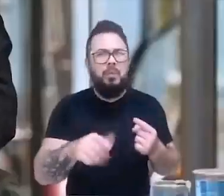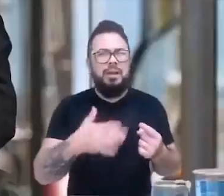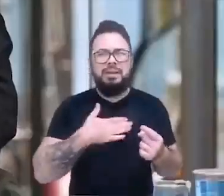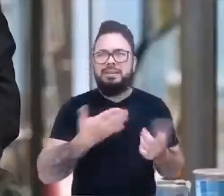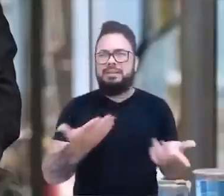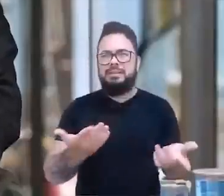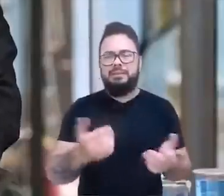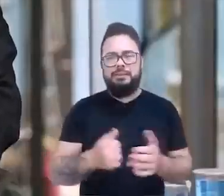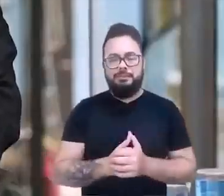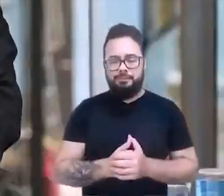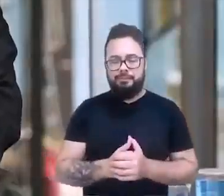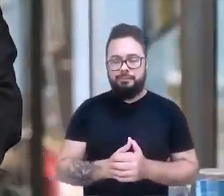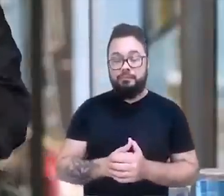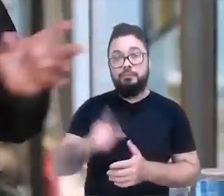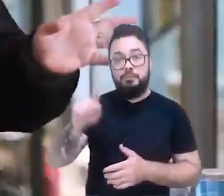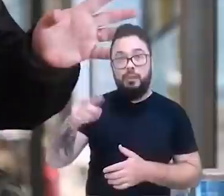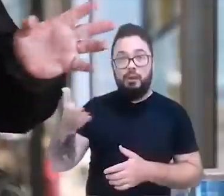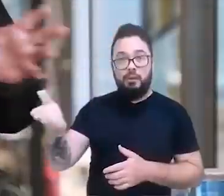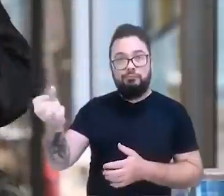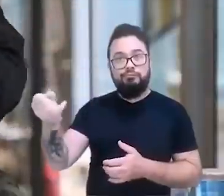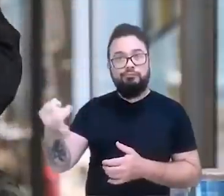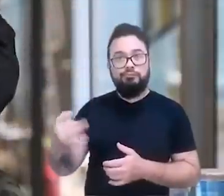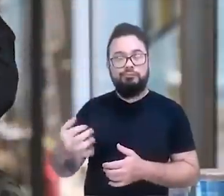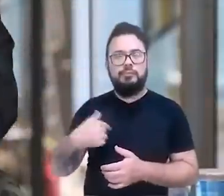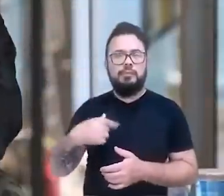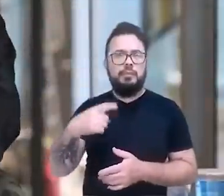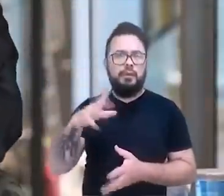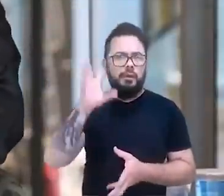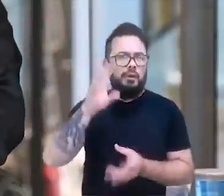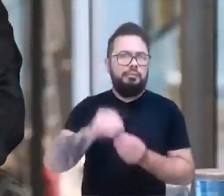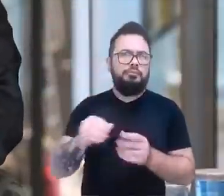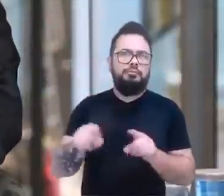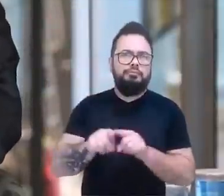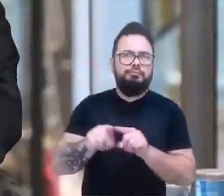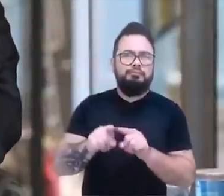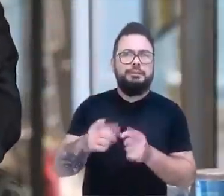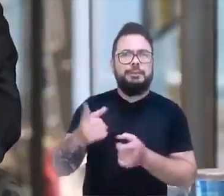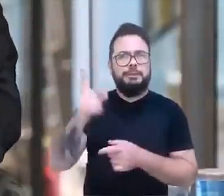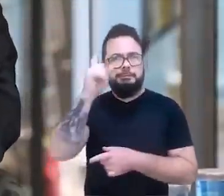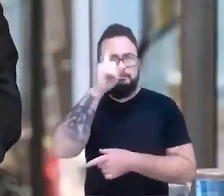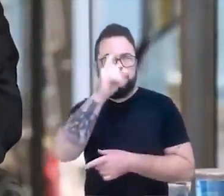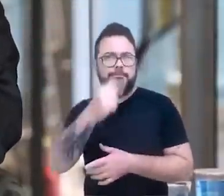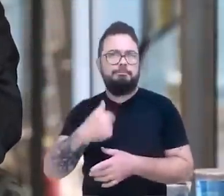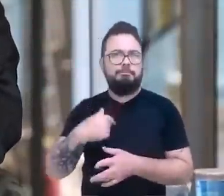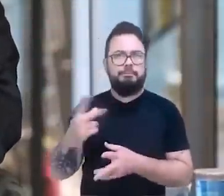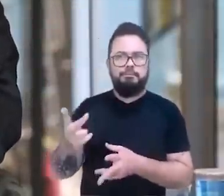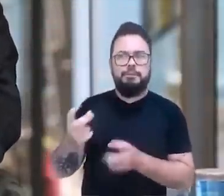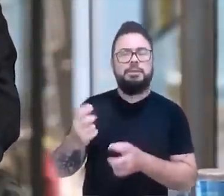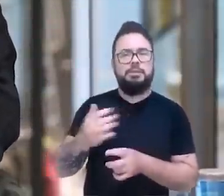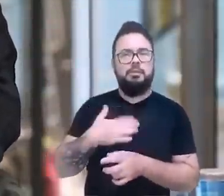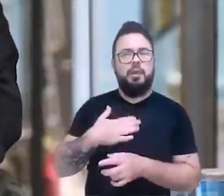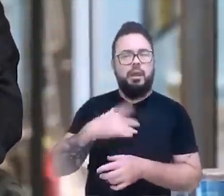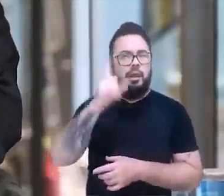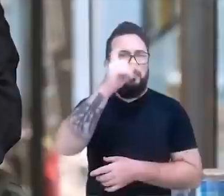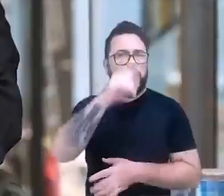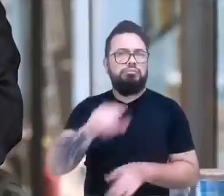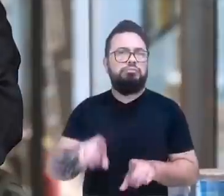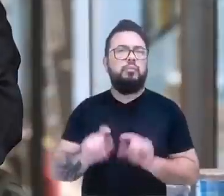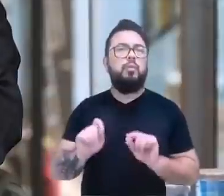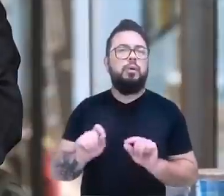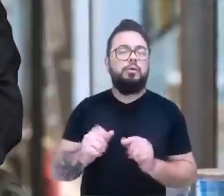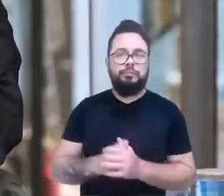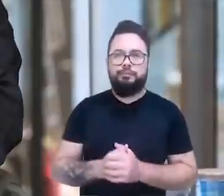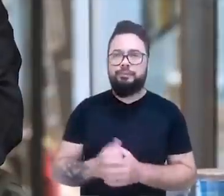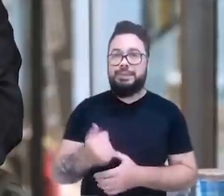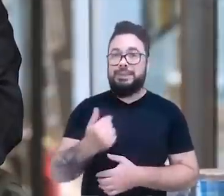assim como uma cena disse eu entendo essa dificuldade dele mas eu já deve ter que ter a minha a minha parte dificuldade é que é o